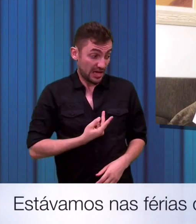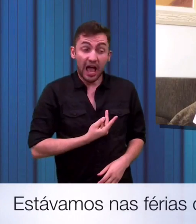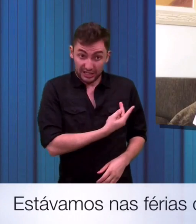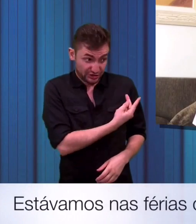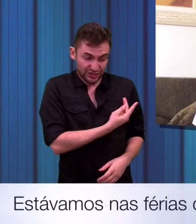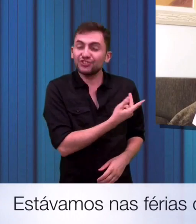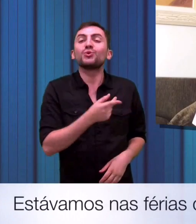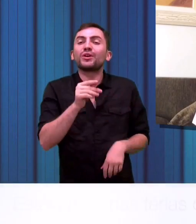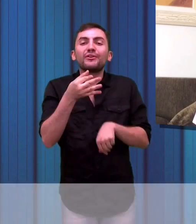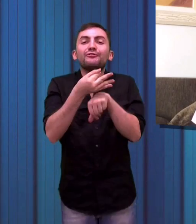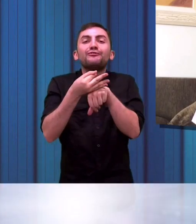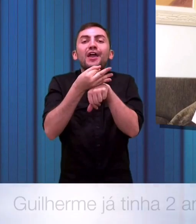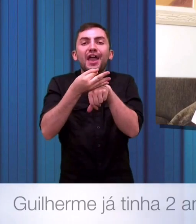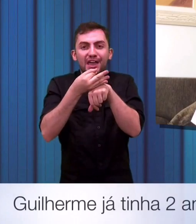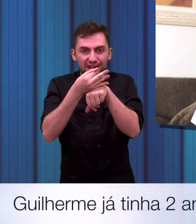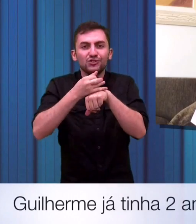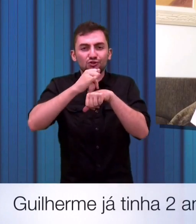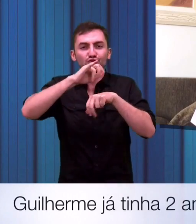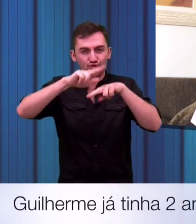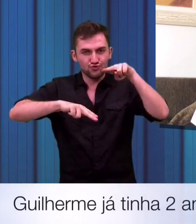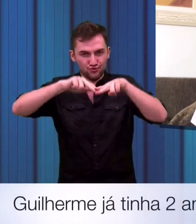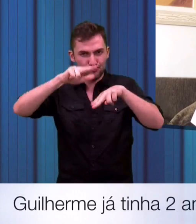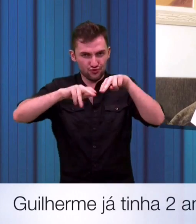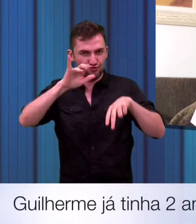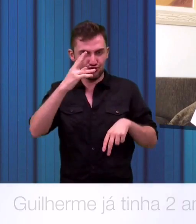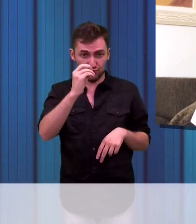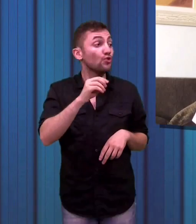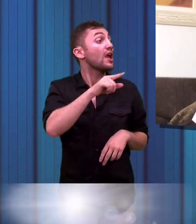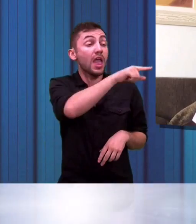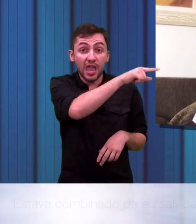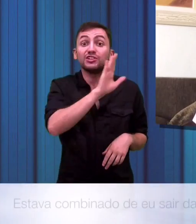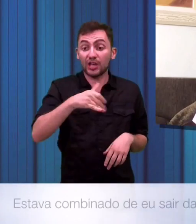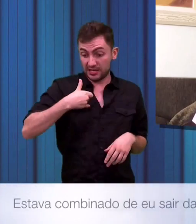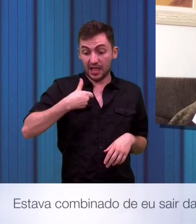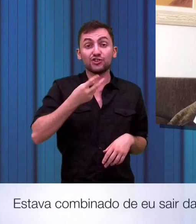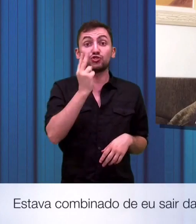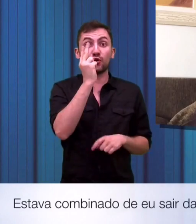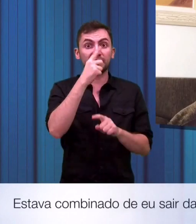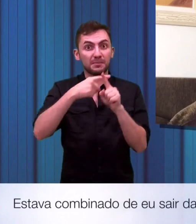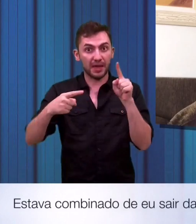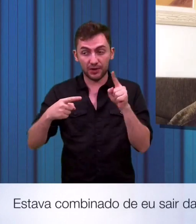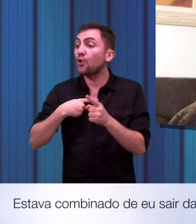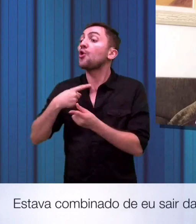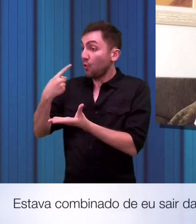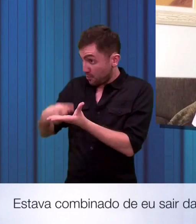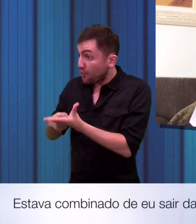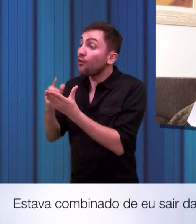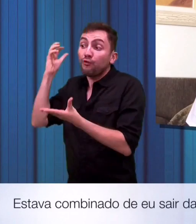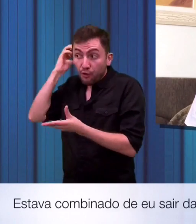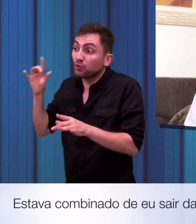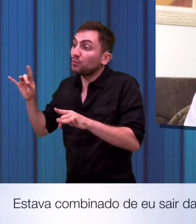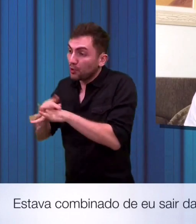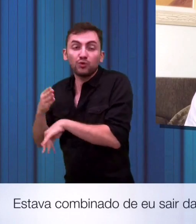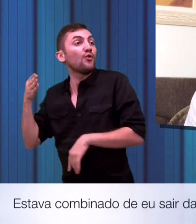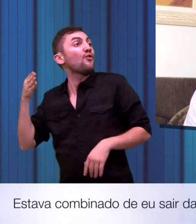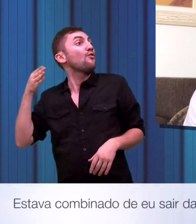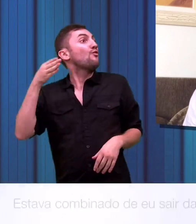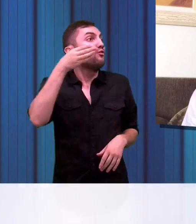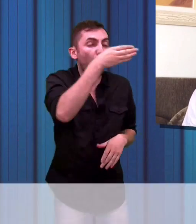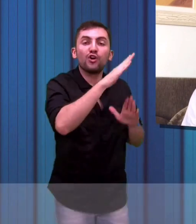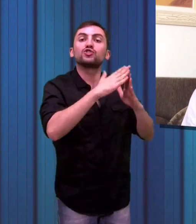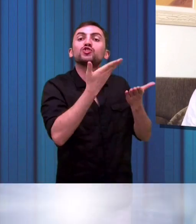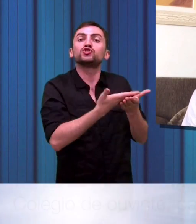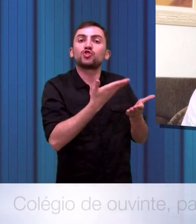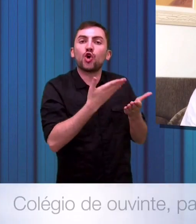Estávamos nas férias de julho, o Guilherme já tinha 2 anos e meio, estava combinado de eu sair da fono e ir direto para o colégio